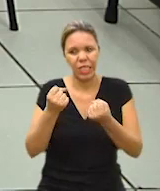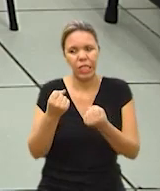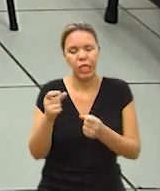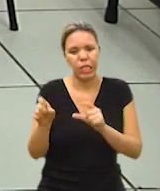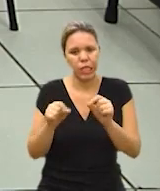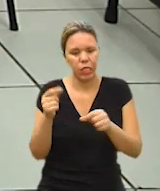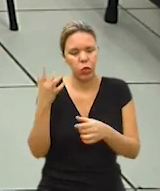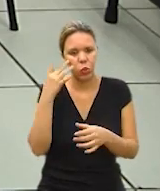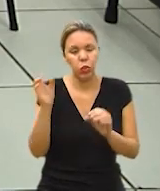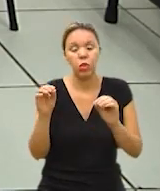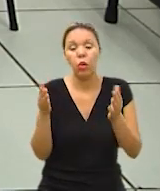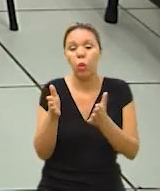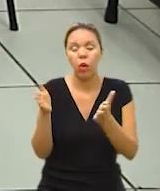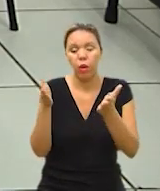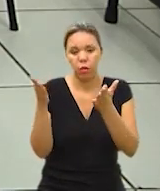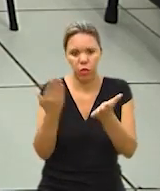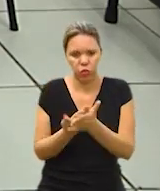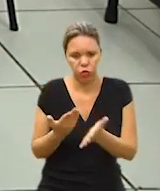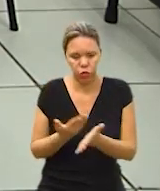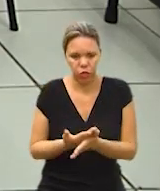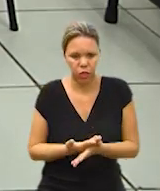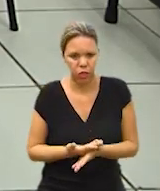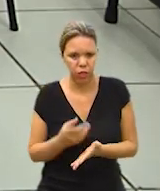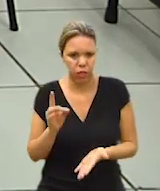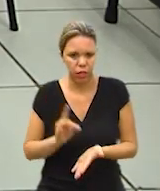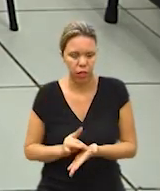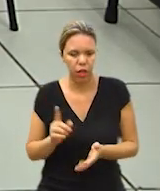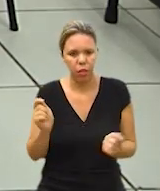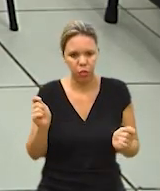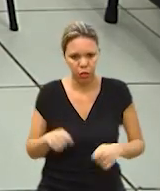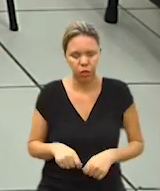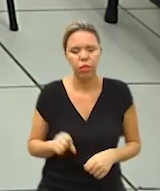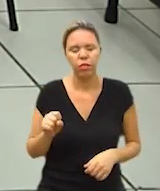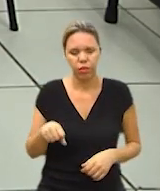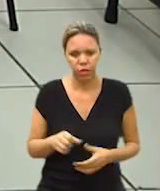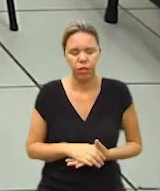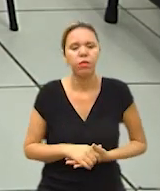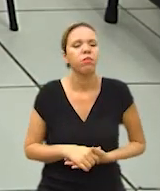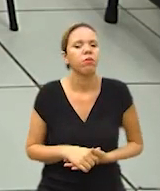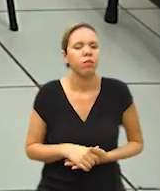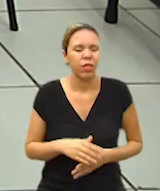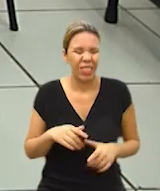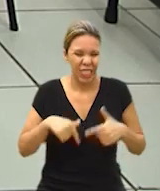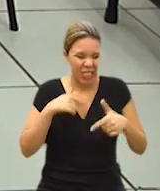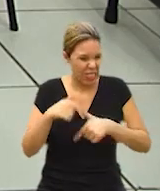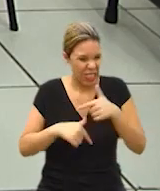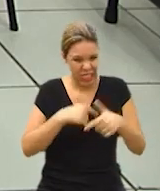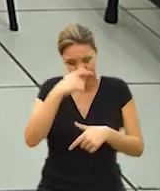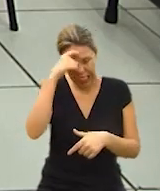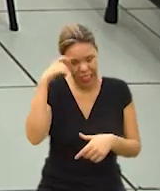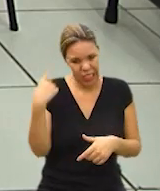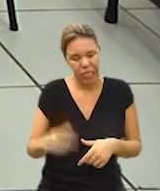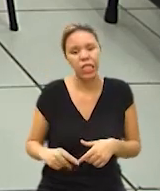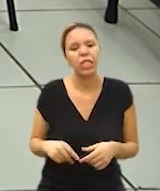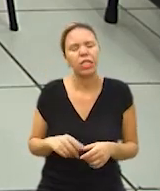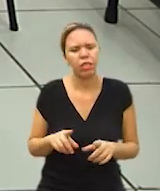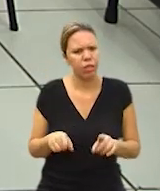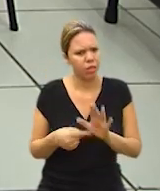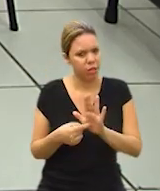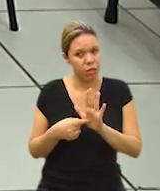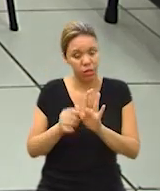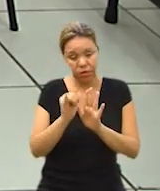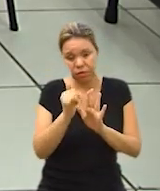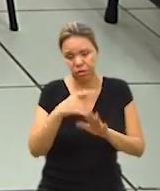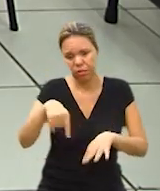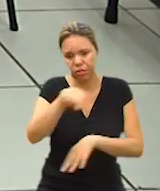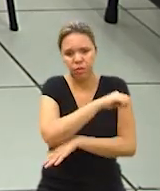filtro. Ela não sabe qual caminho, né? Exato. Mas assim, é possível? É possível, mas é mais trabalhoso. Sim. E ainda fico alerta para o